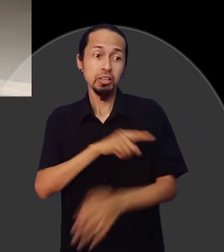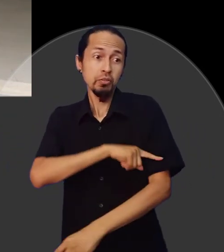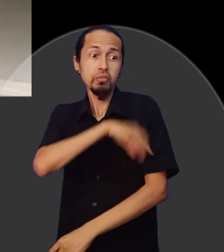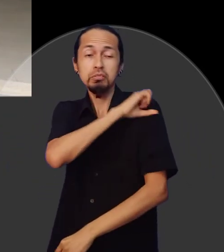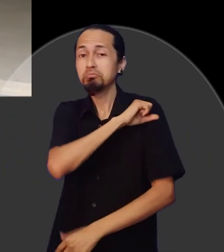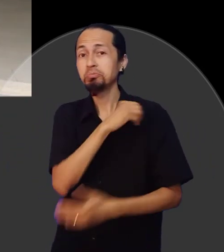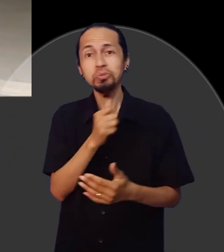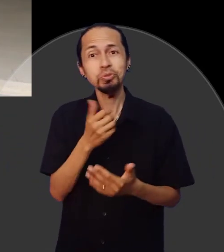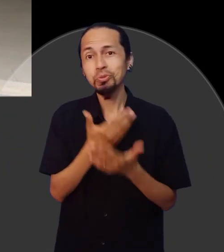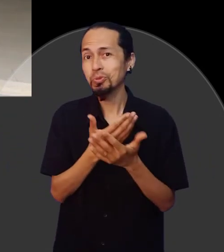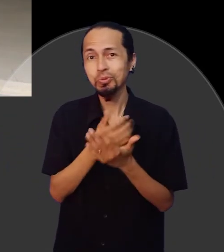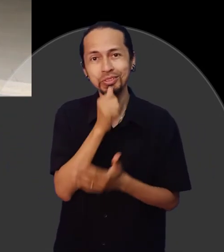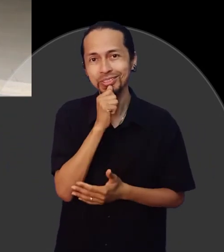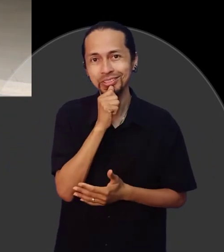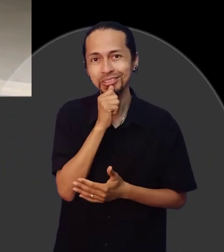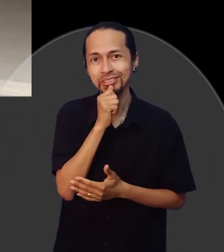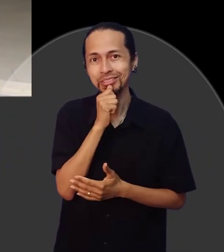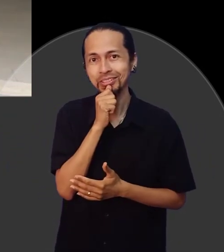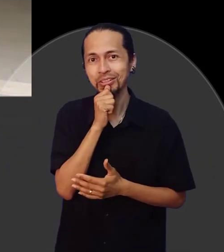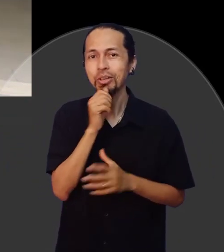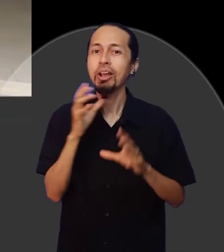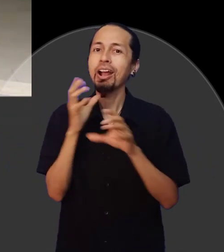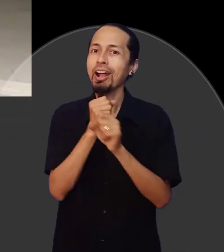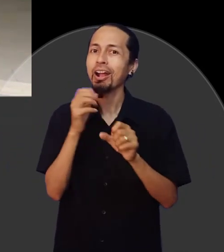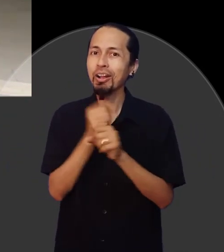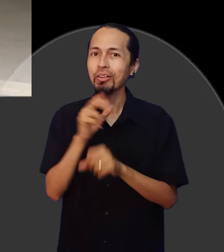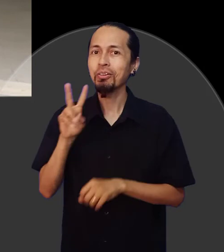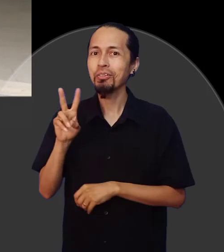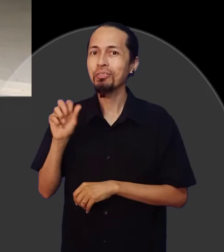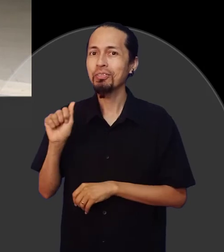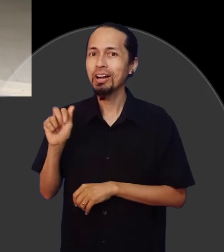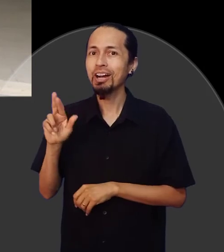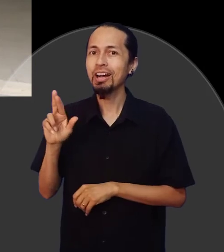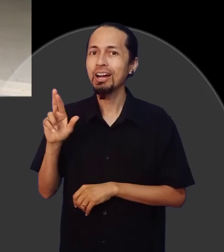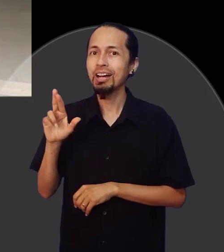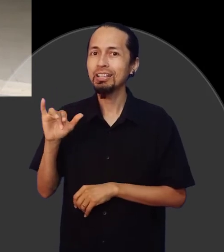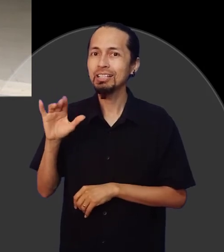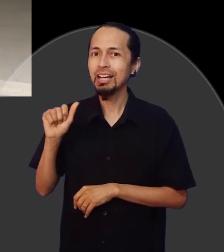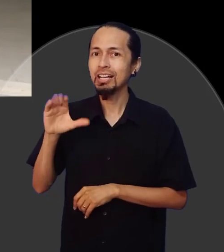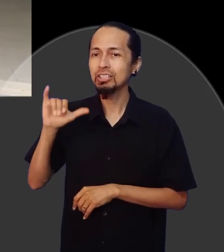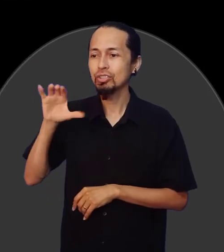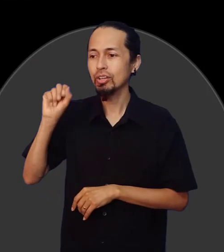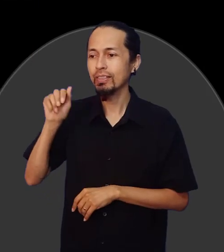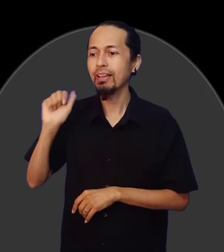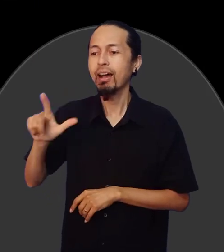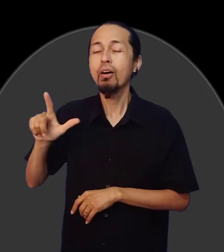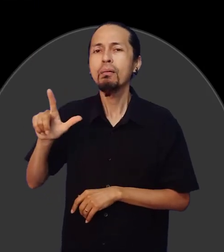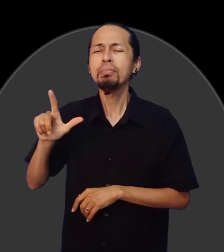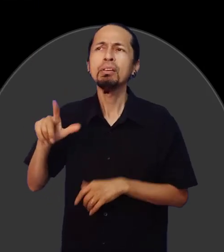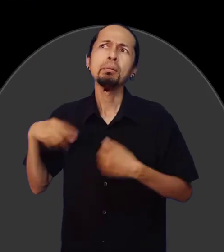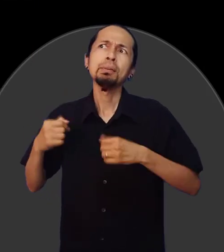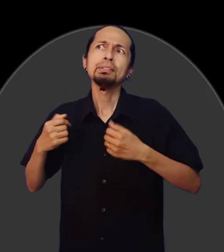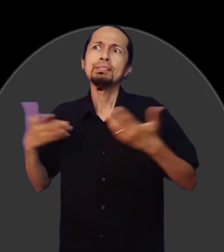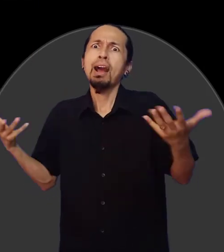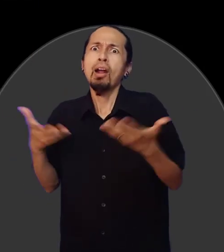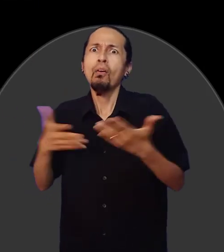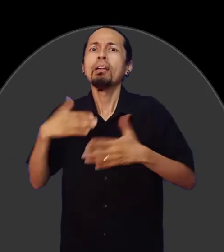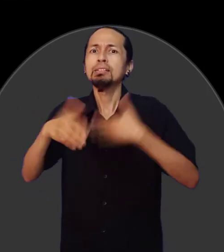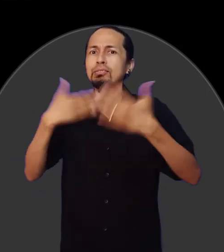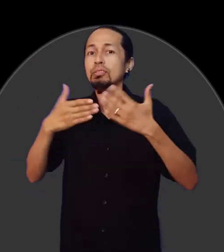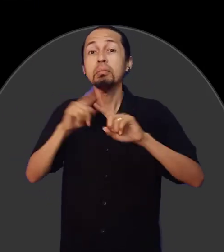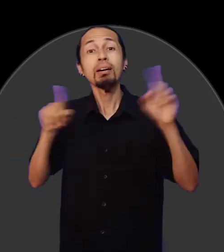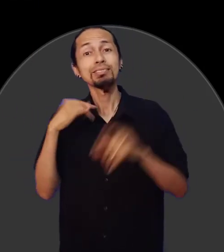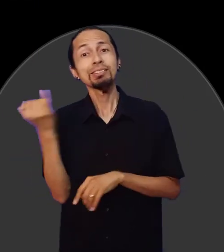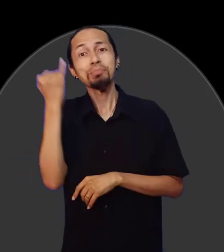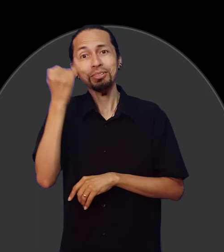fundamental, como é o caso do cálculo variacional. Nós não precisamos desenvolver esses cálculos complexos agora, mas é importante saber